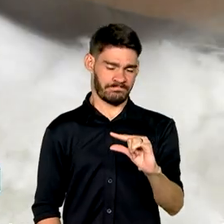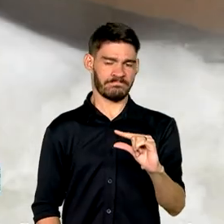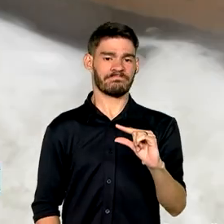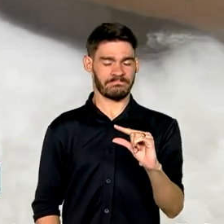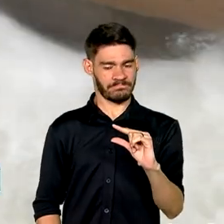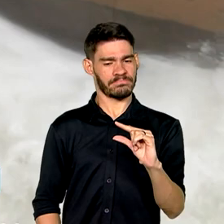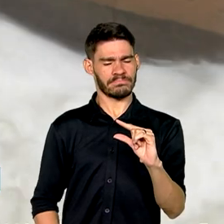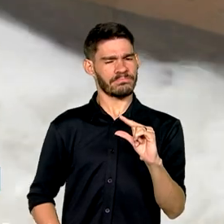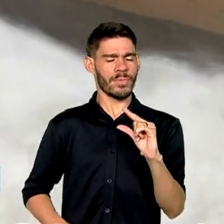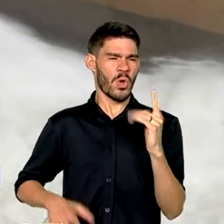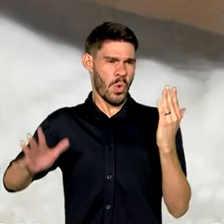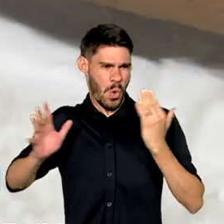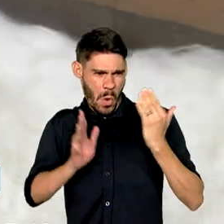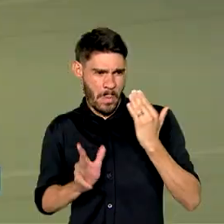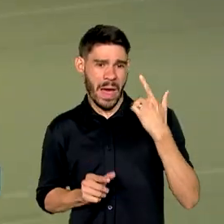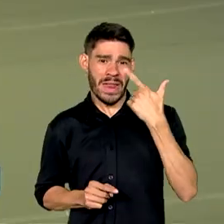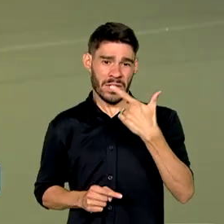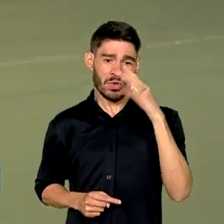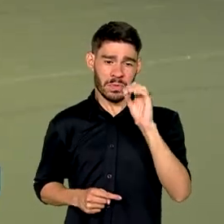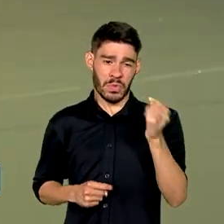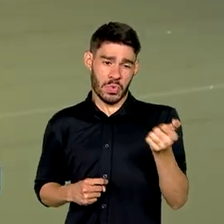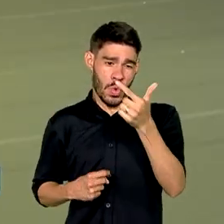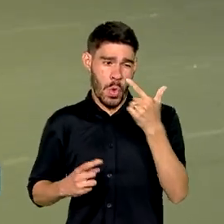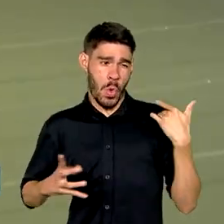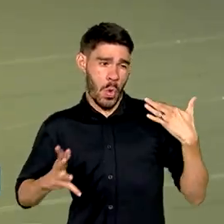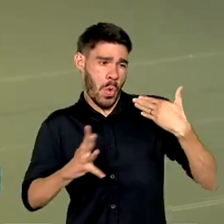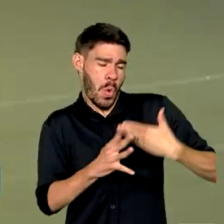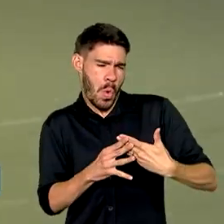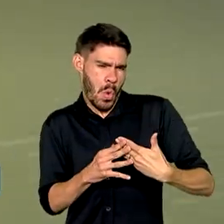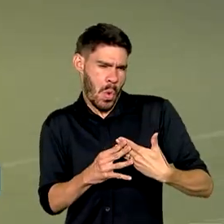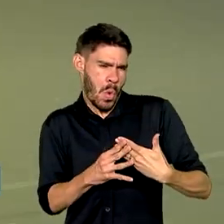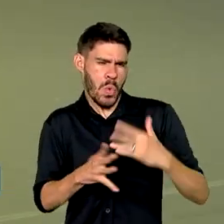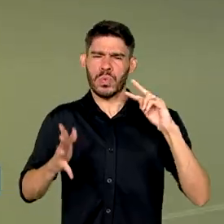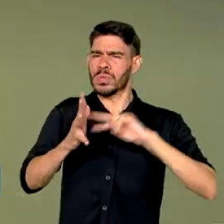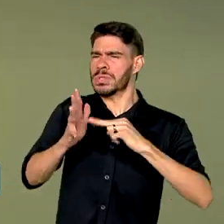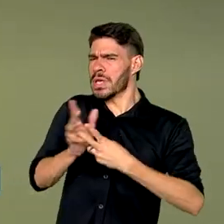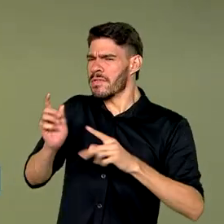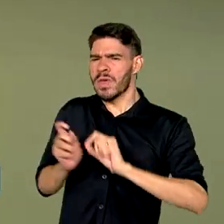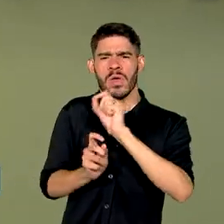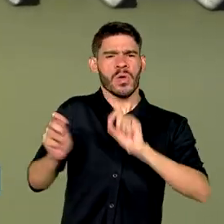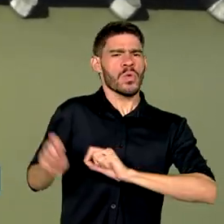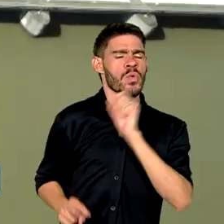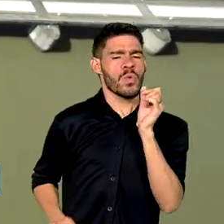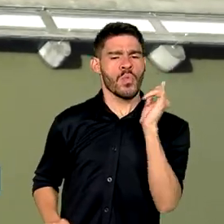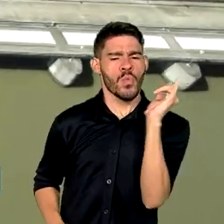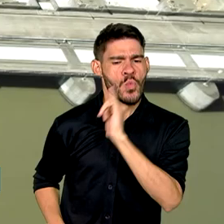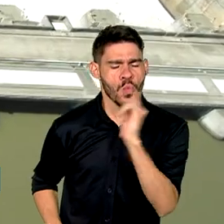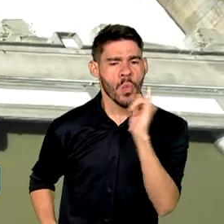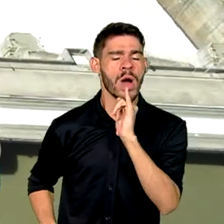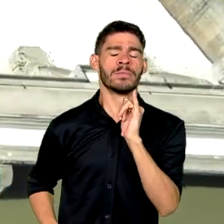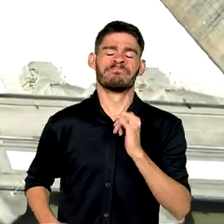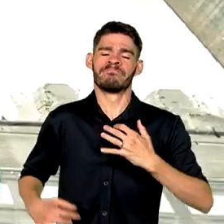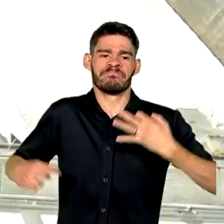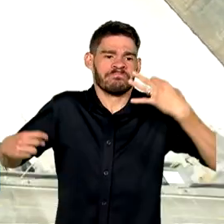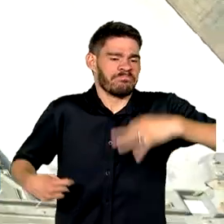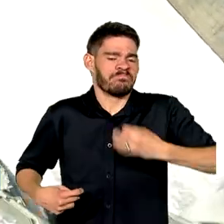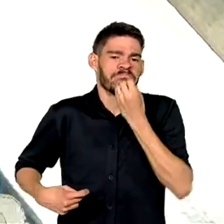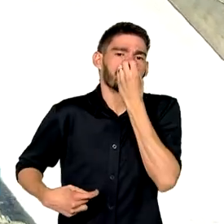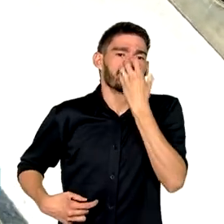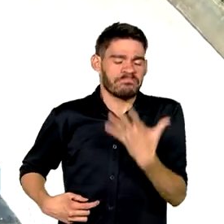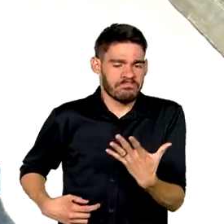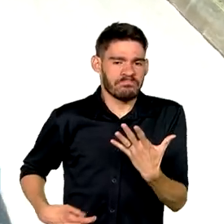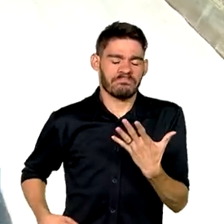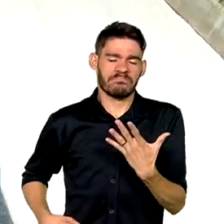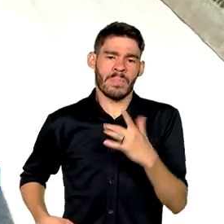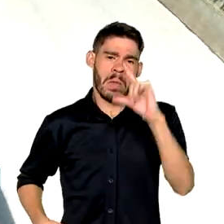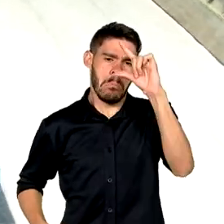taxa desde 2012. Mas o que isso significa? Energia mais limpa e menos emissão